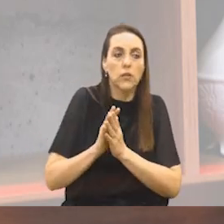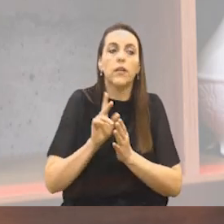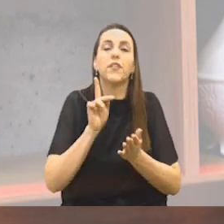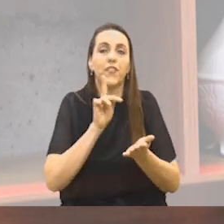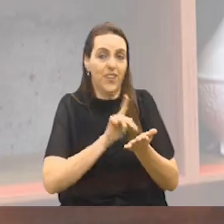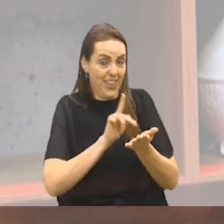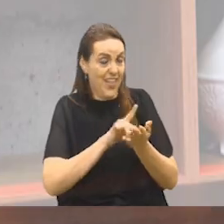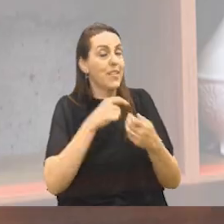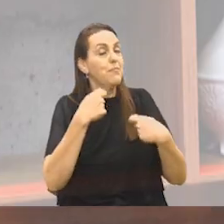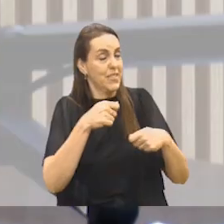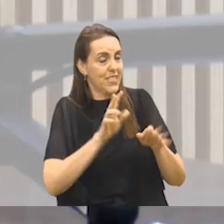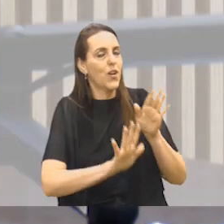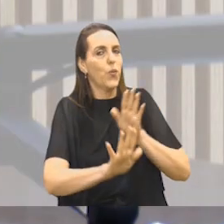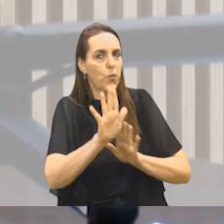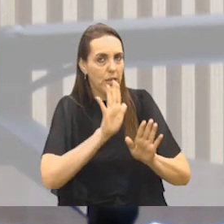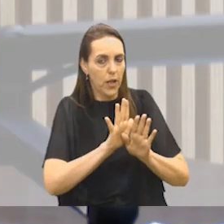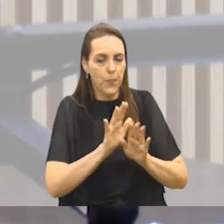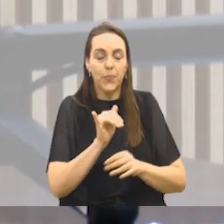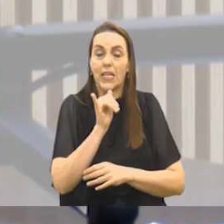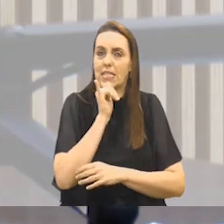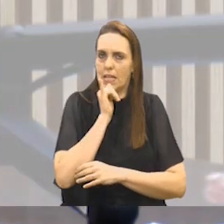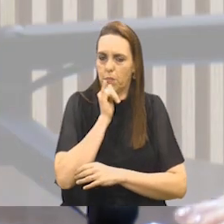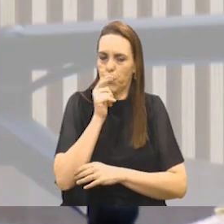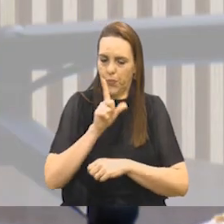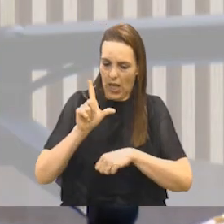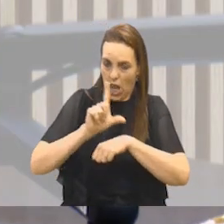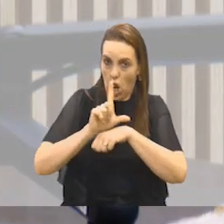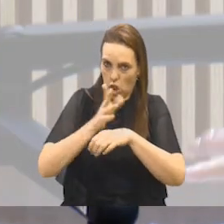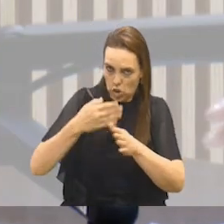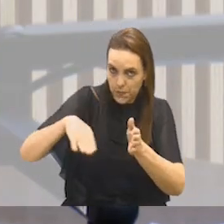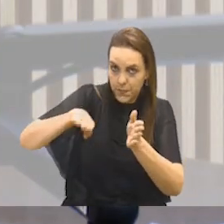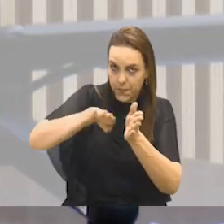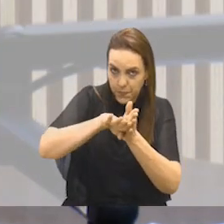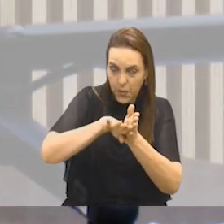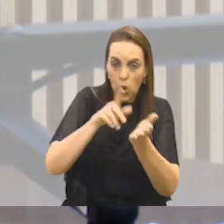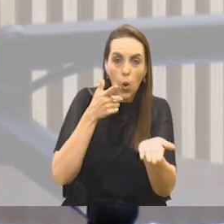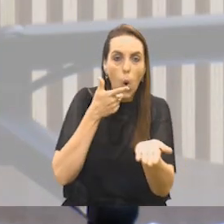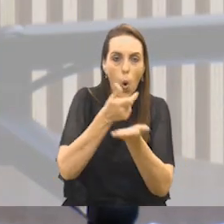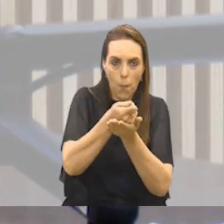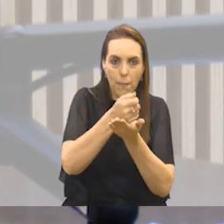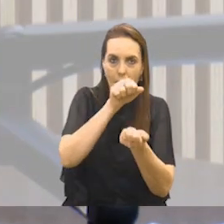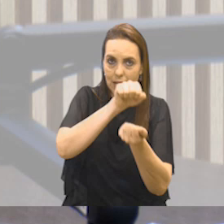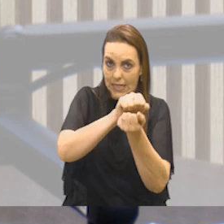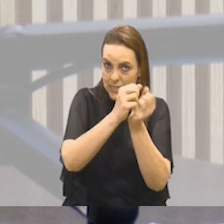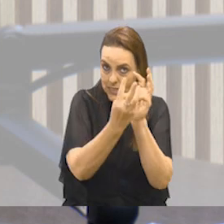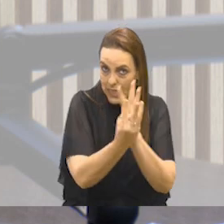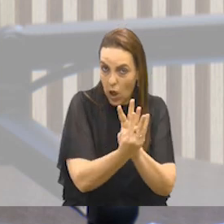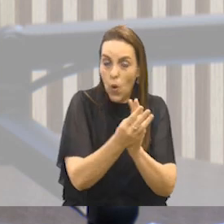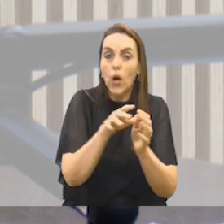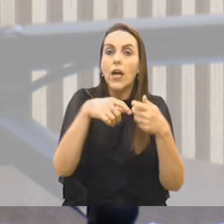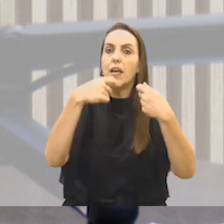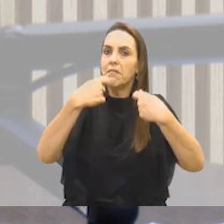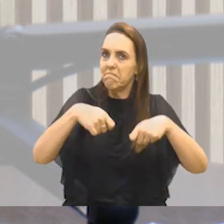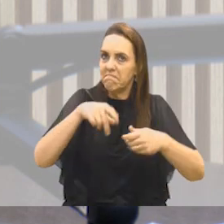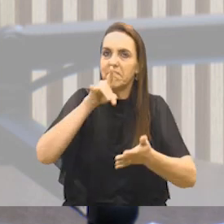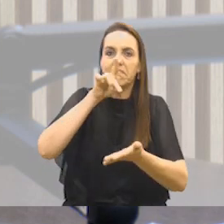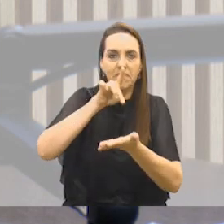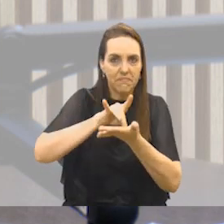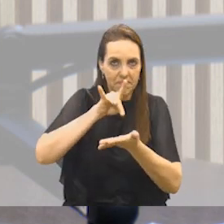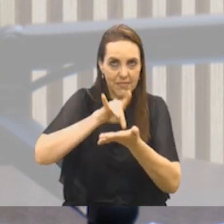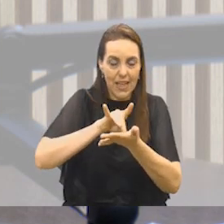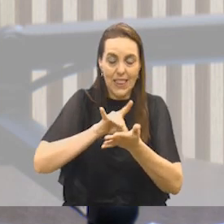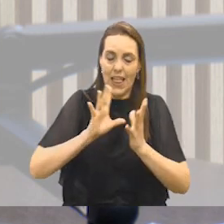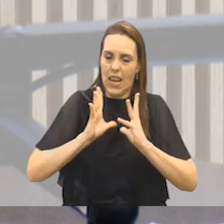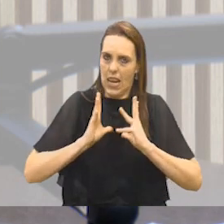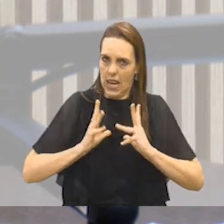cuidado? Precisa ter um bom cuidado. Por exemplo, se você for na loja e você adquirir um cristal, é necessário que tu